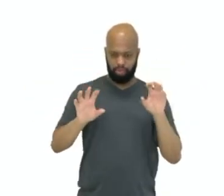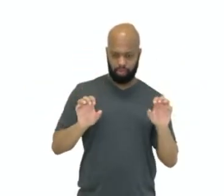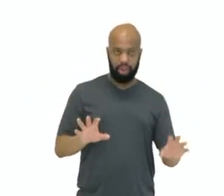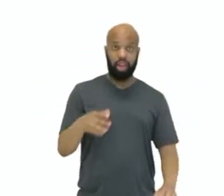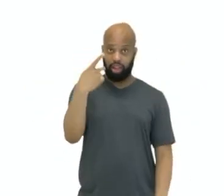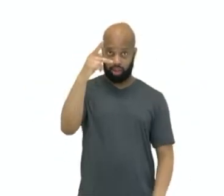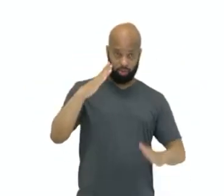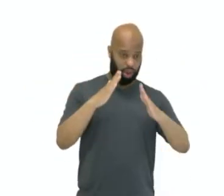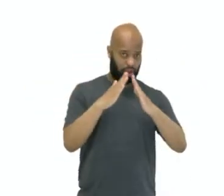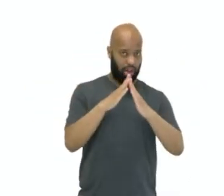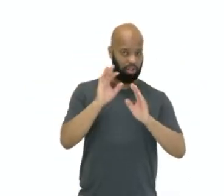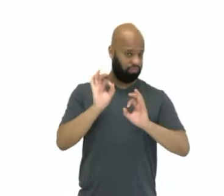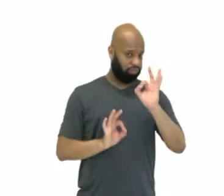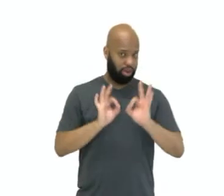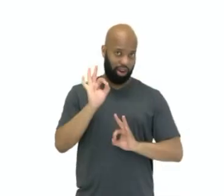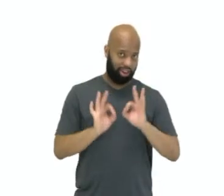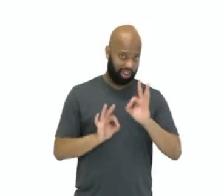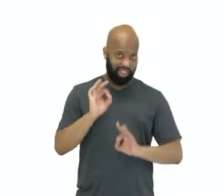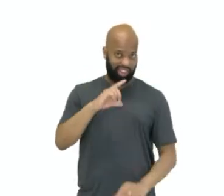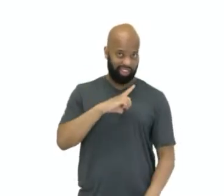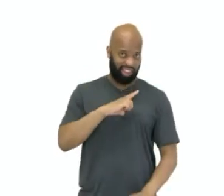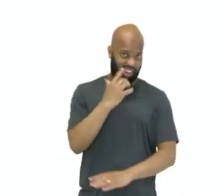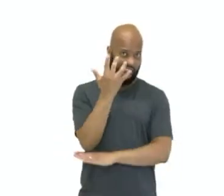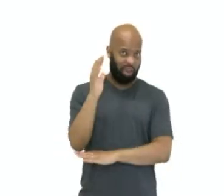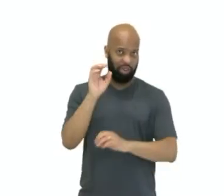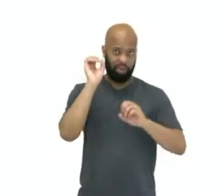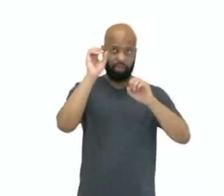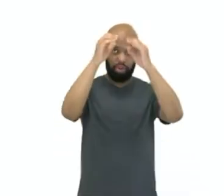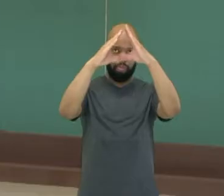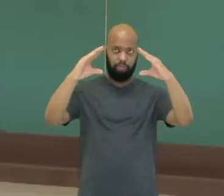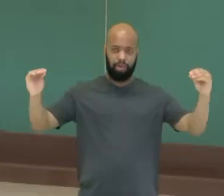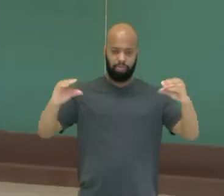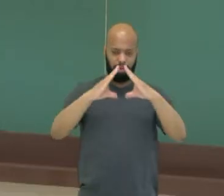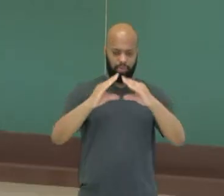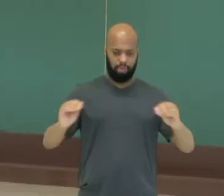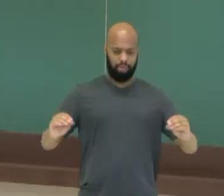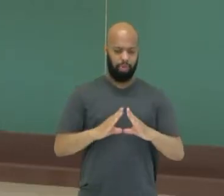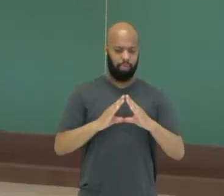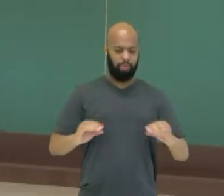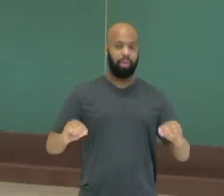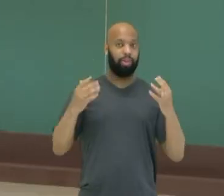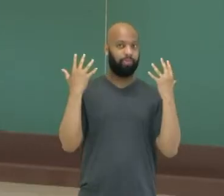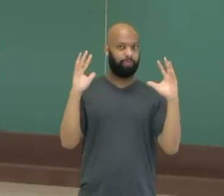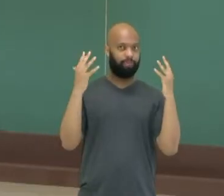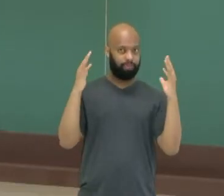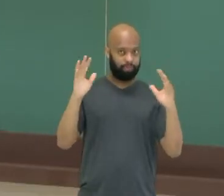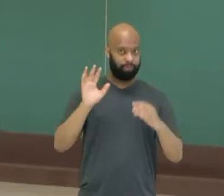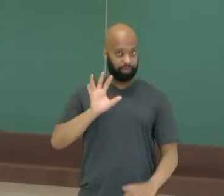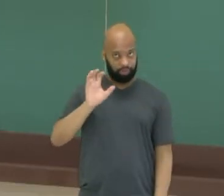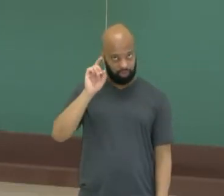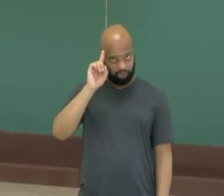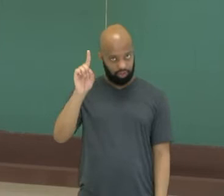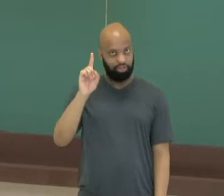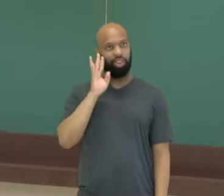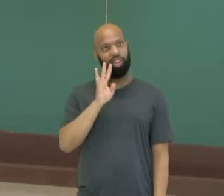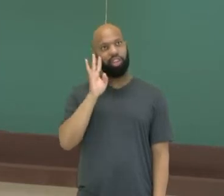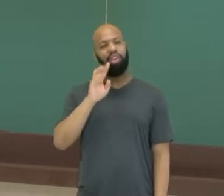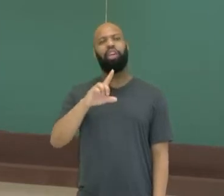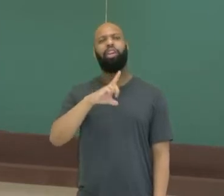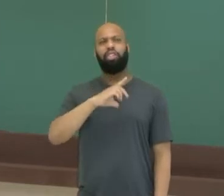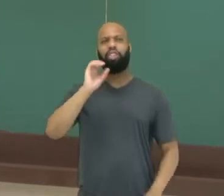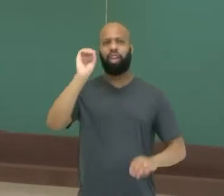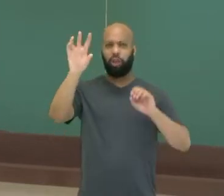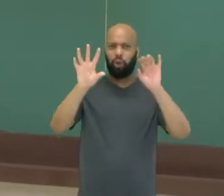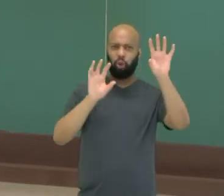casa montar a árvore de Natal para a comemoração dessa data? Que legal! Tem luzinha? Vocês